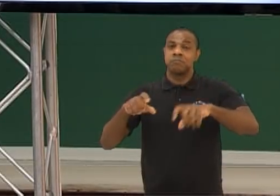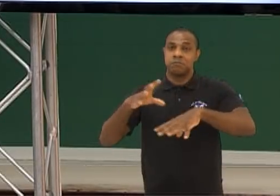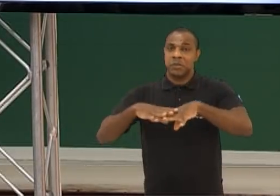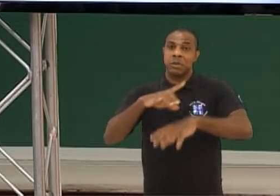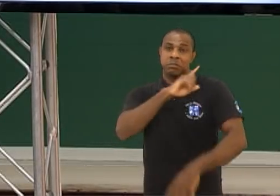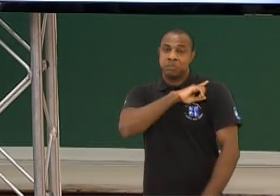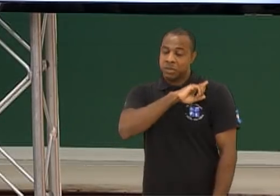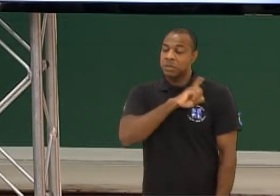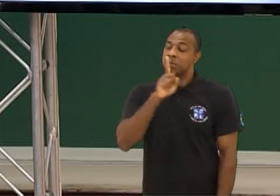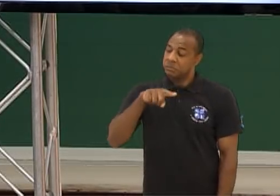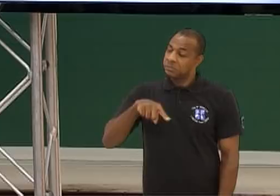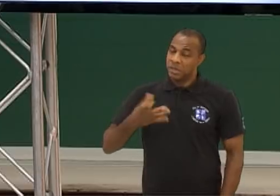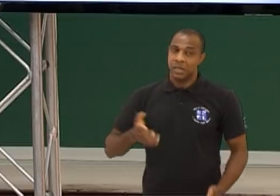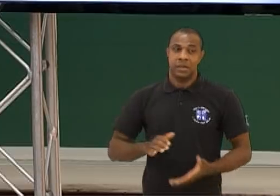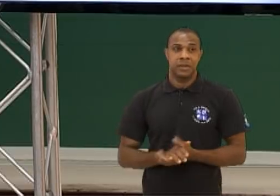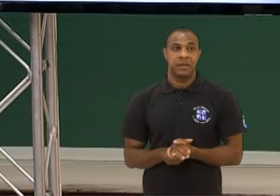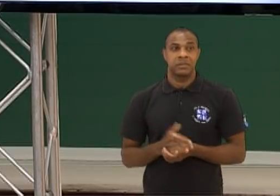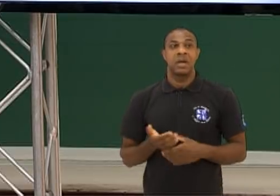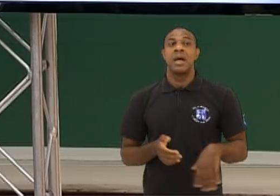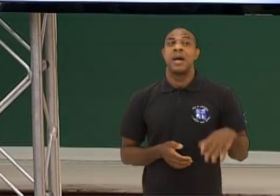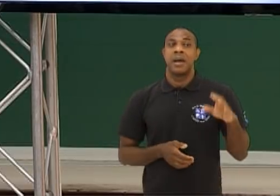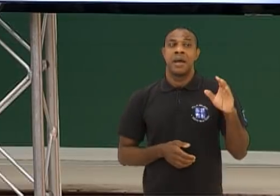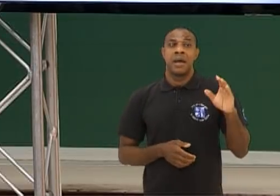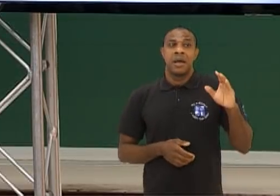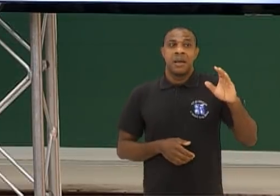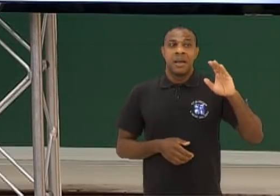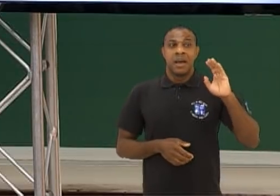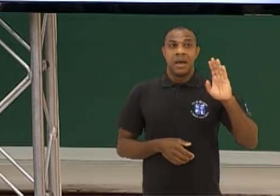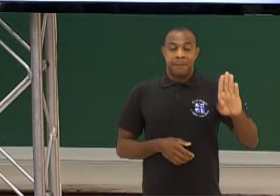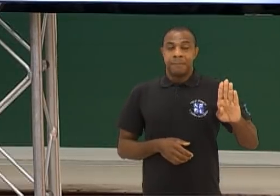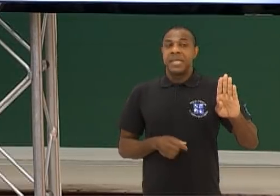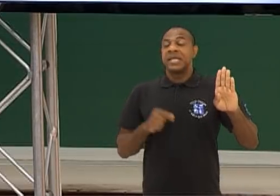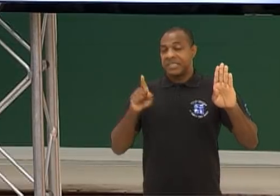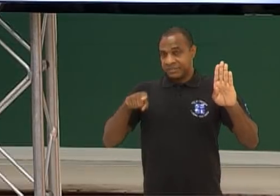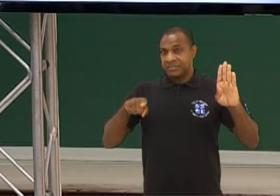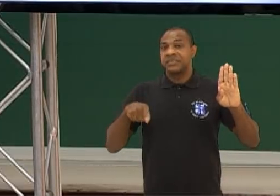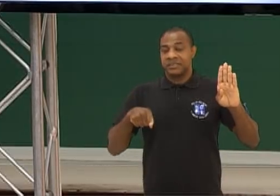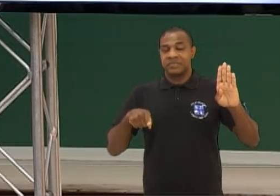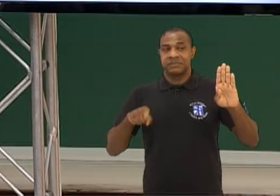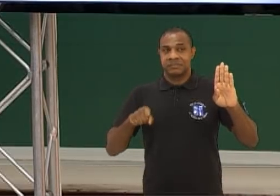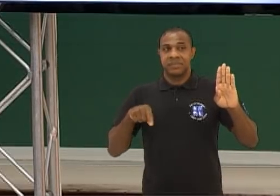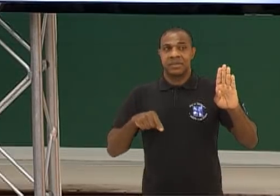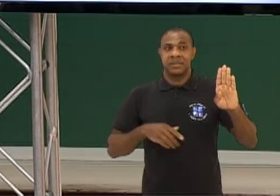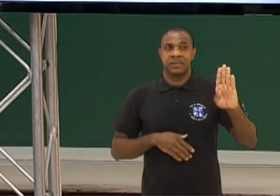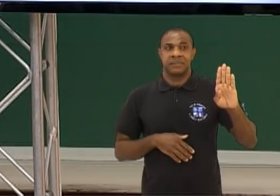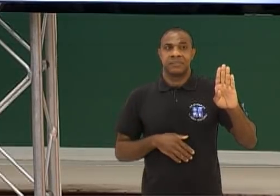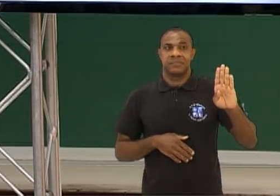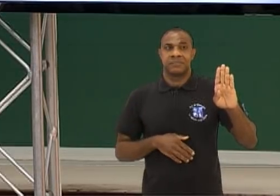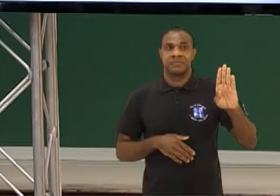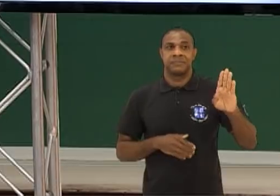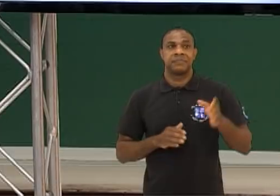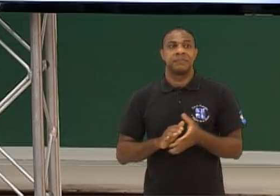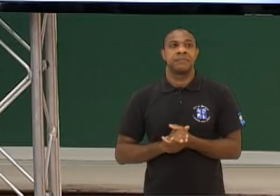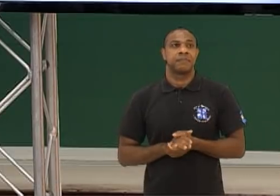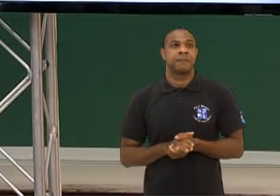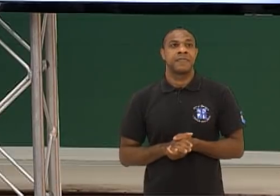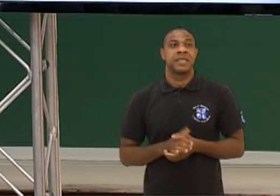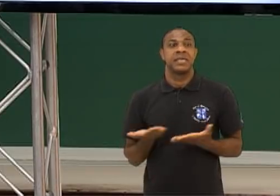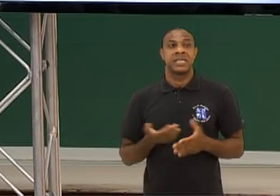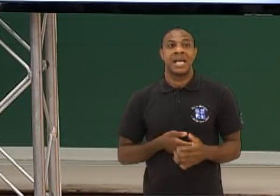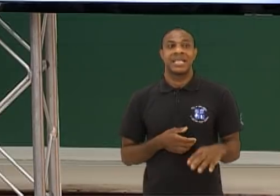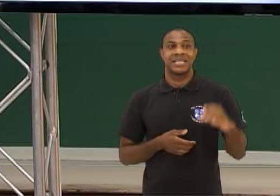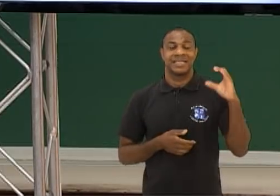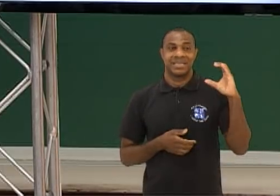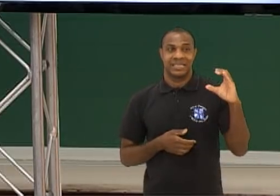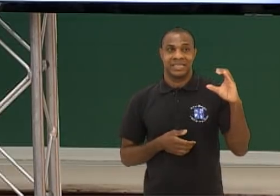B é uma equação do primeiro grau. 5x igual a 3x mais 62. E a letra